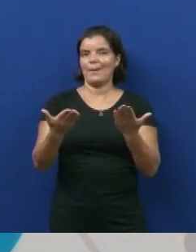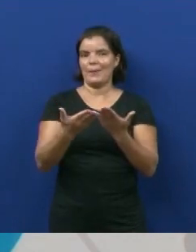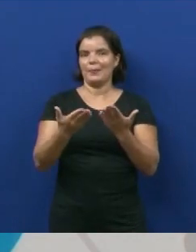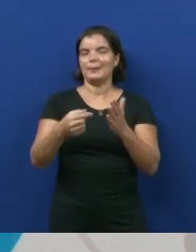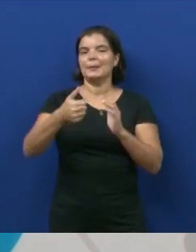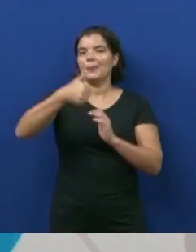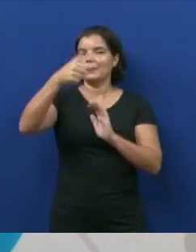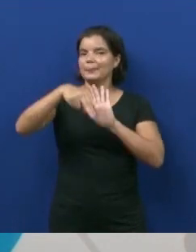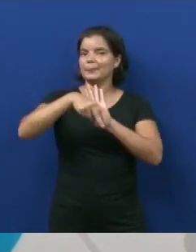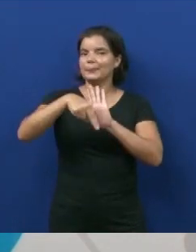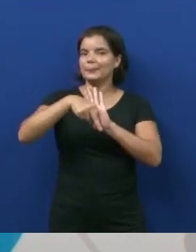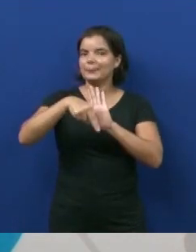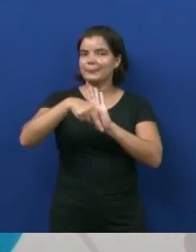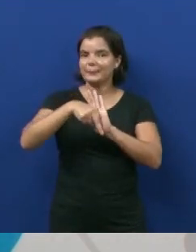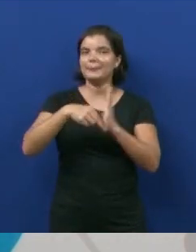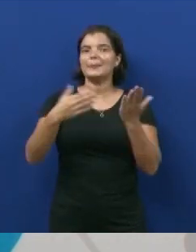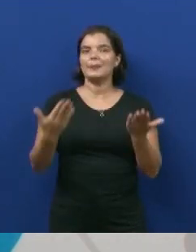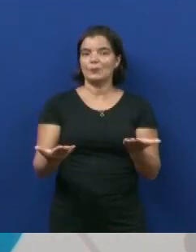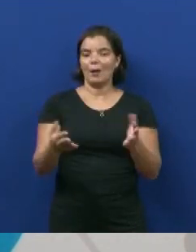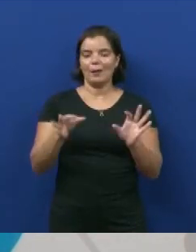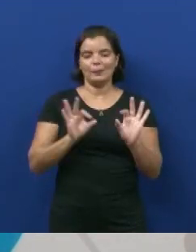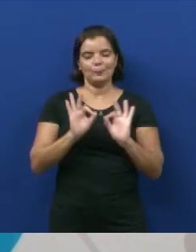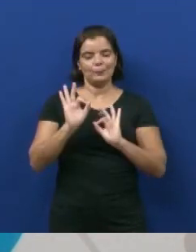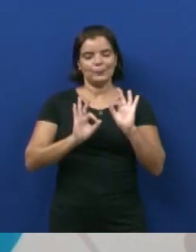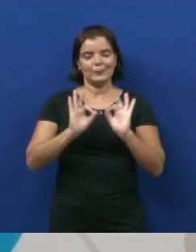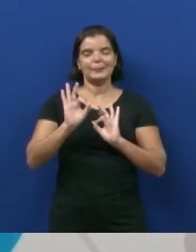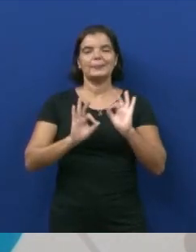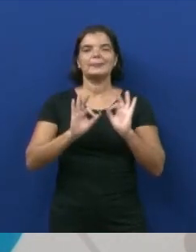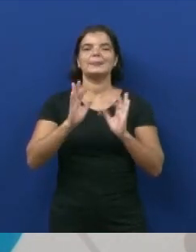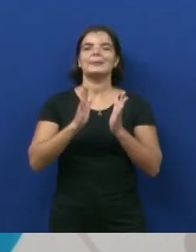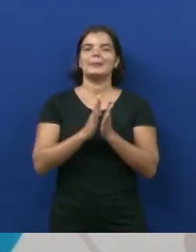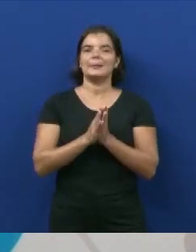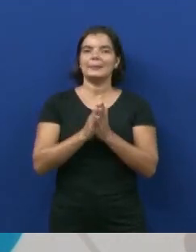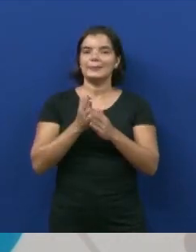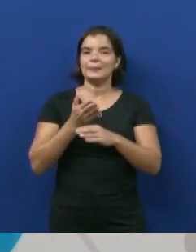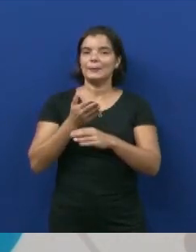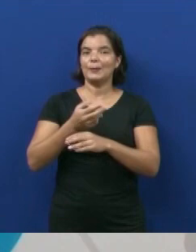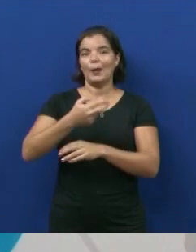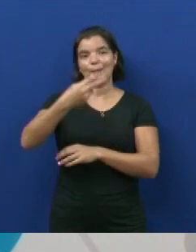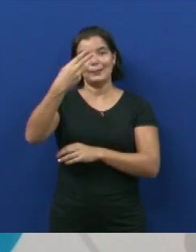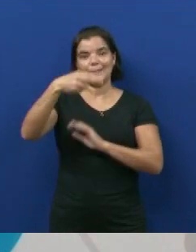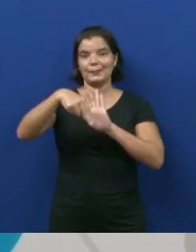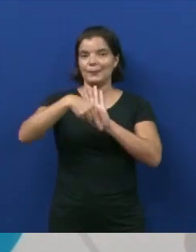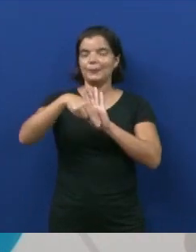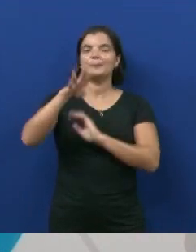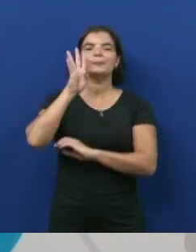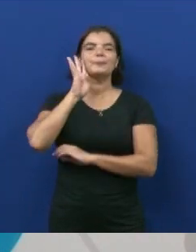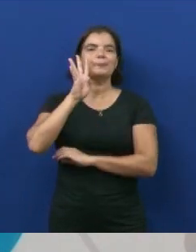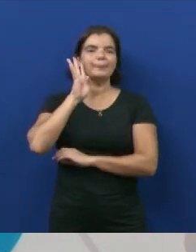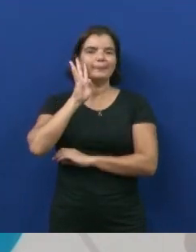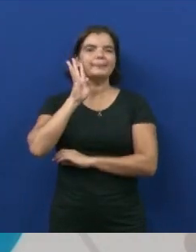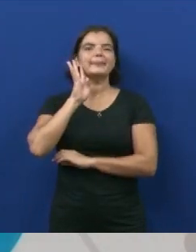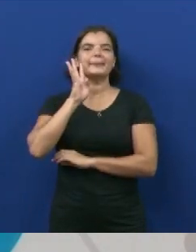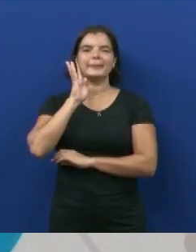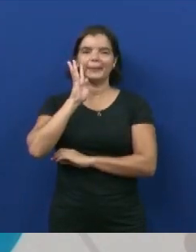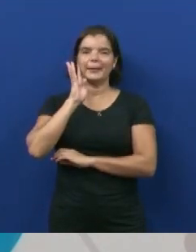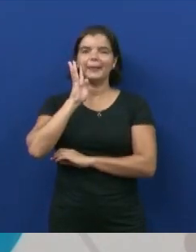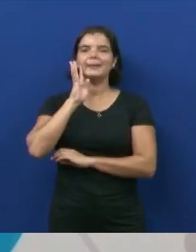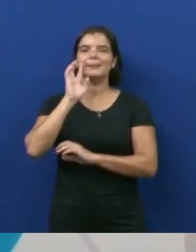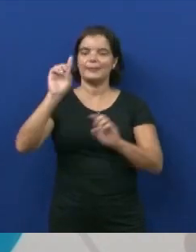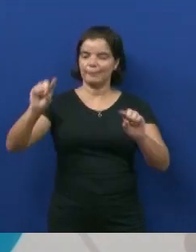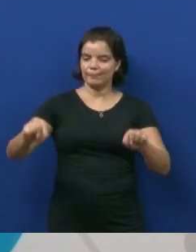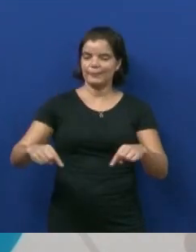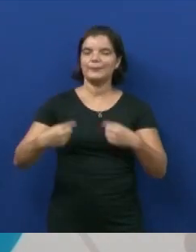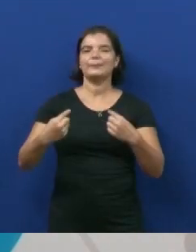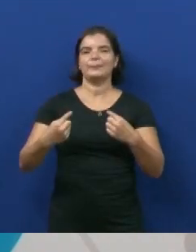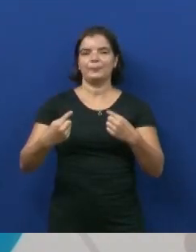primeiro bimestre, né, já se preparando para a gente entrar no 2º bimestre, bem legal, bem bacana, né, desafiando